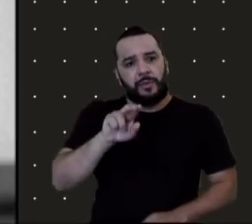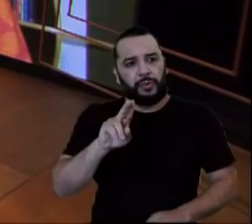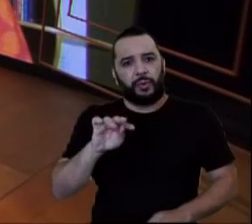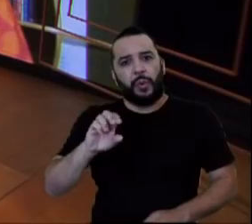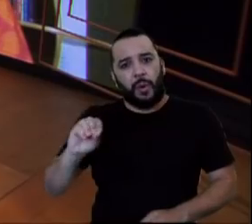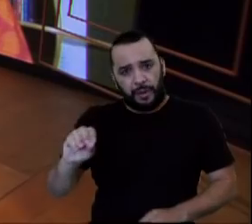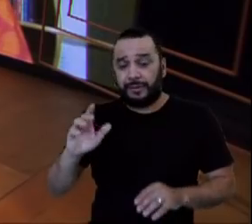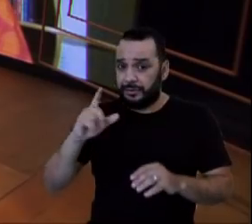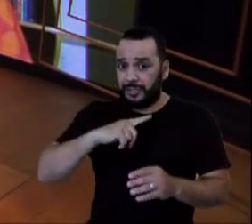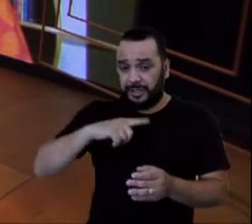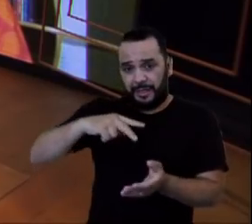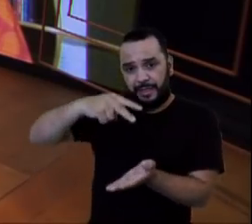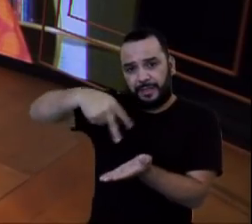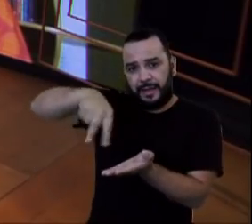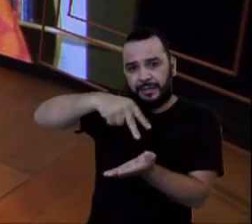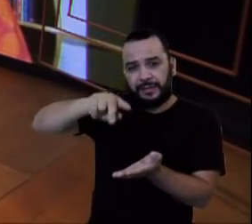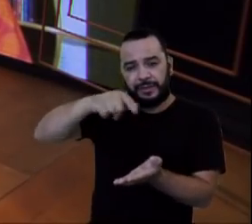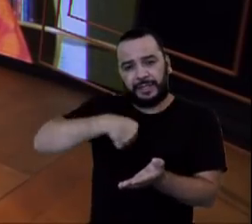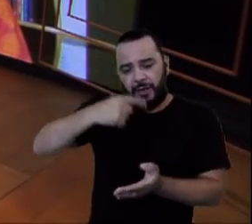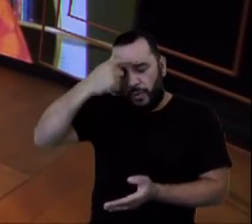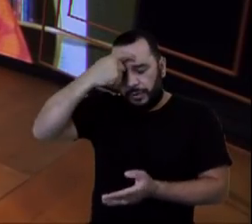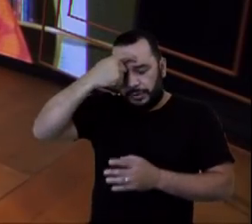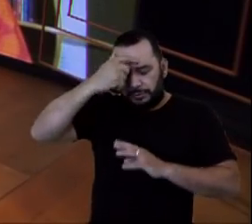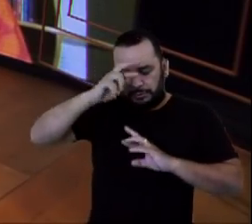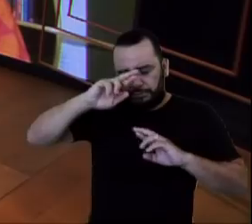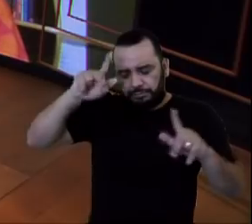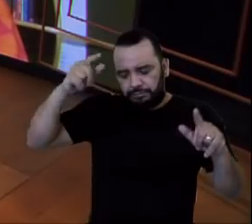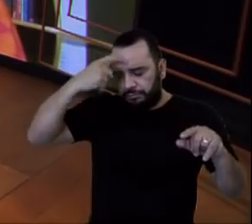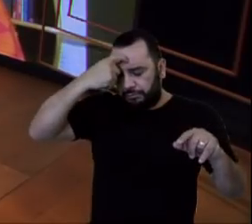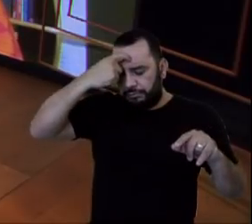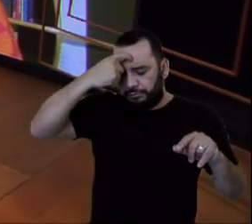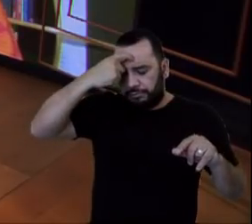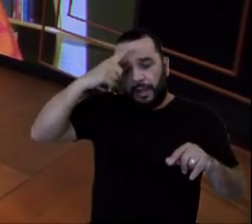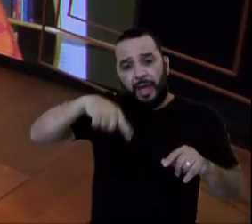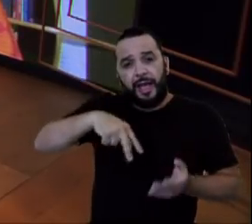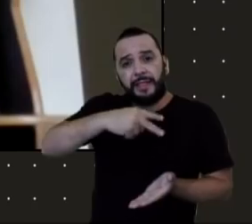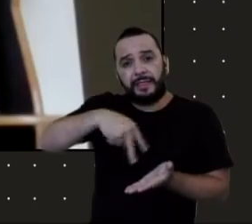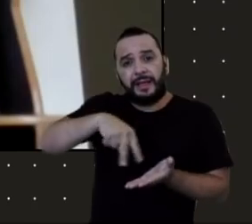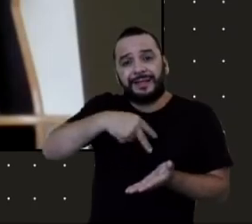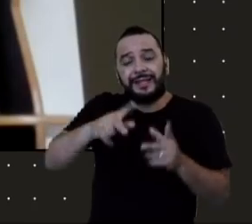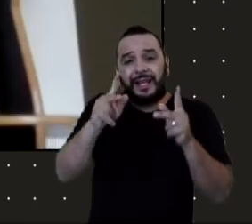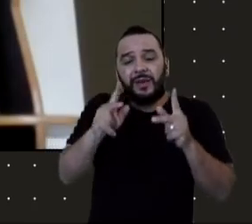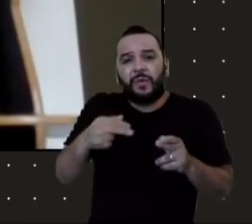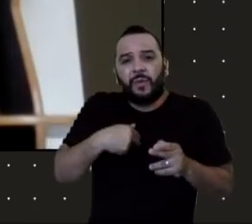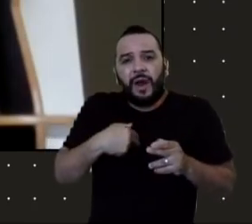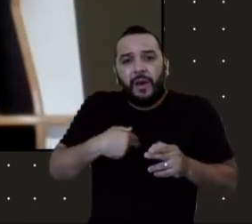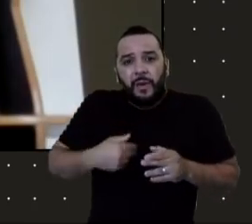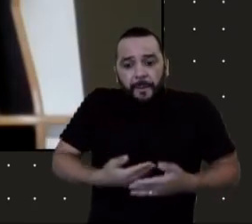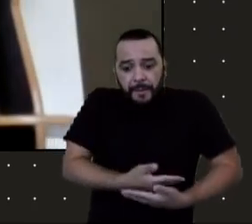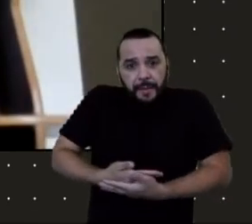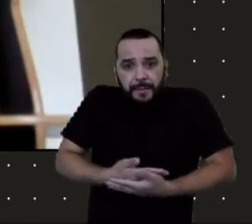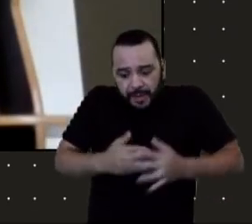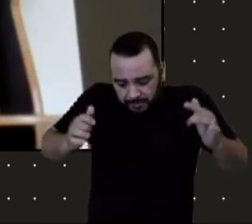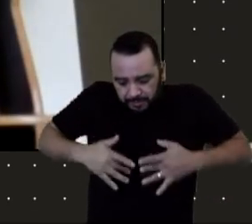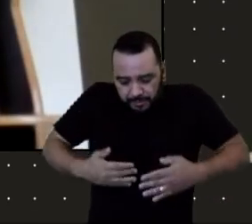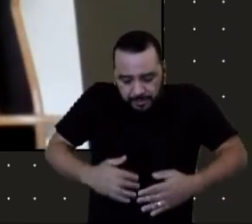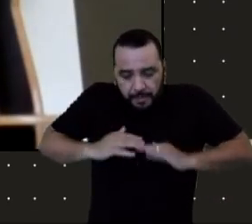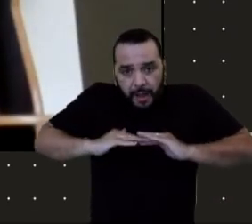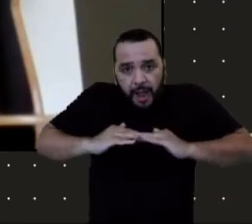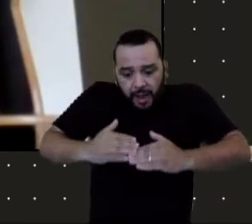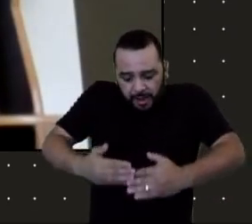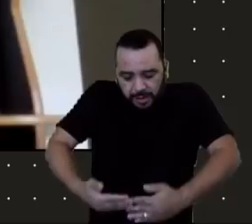nascida após a bomba atômica, né? Criada também por Kazuo Ono. Kazuo Ono não foi criada por ele, mas